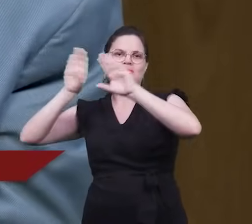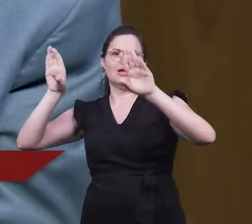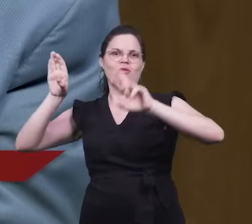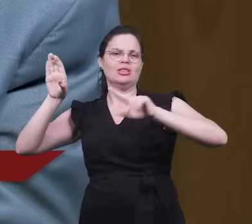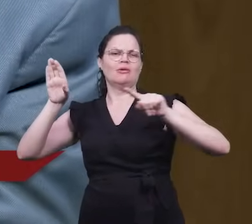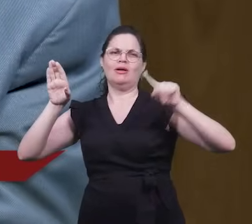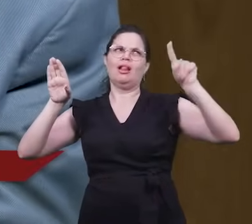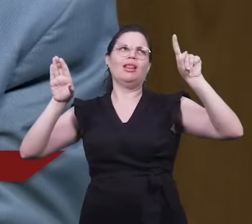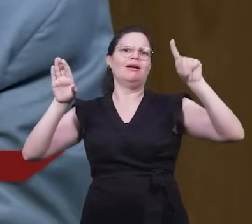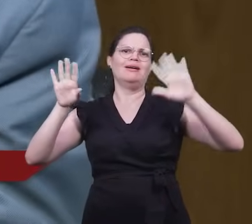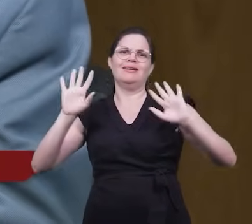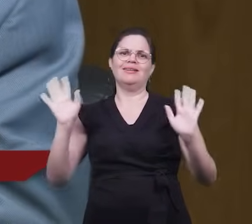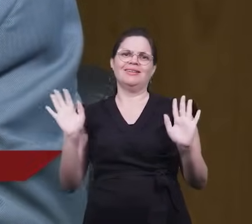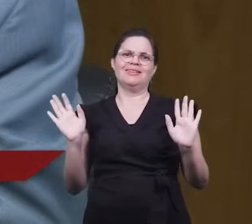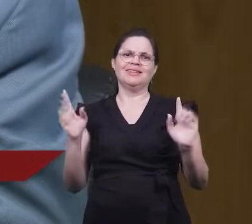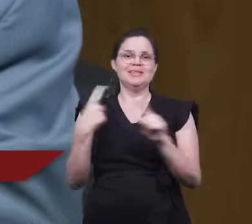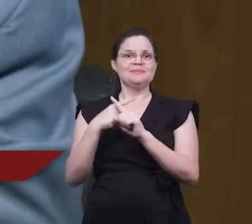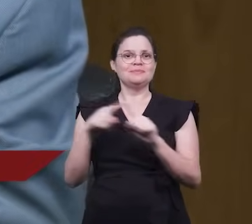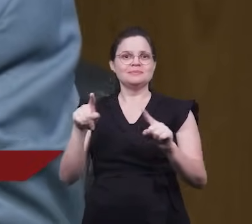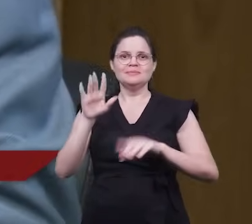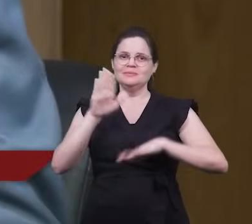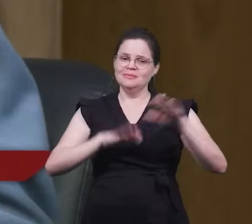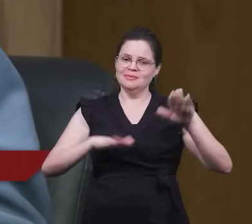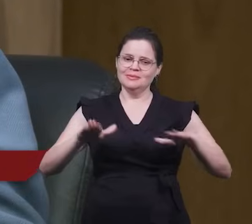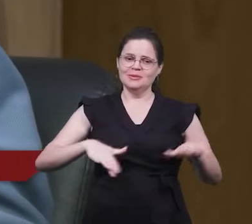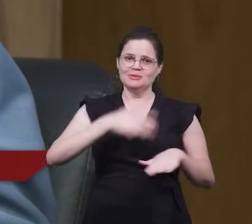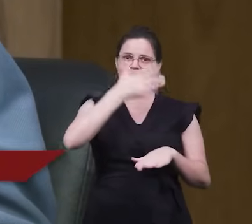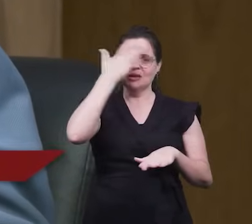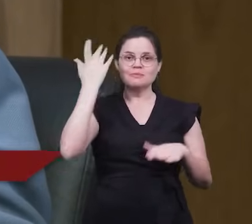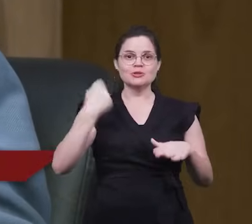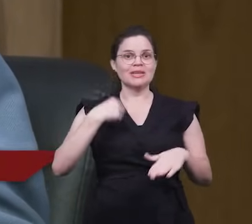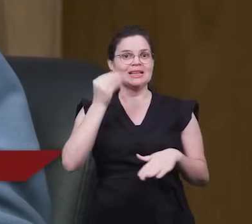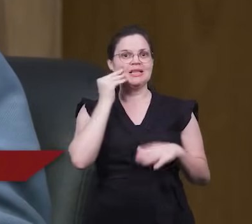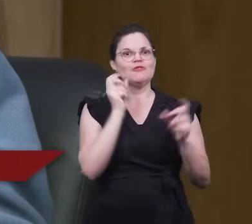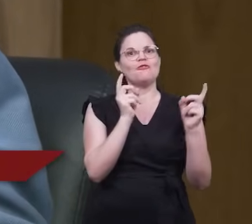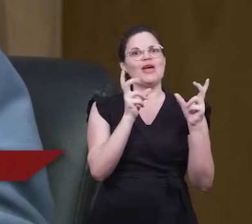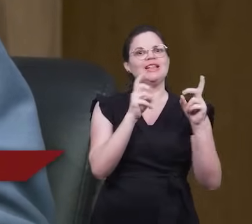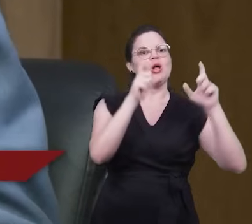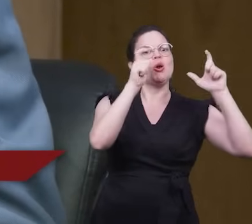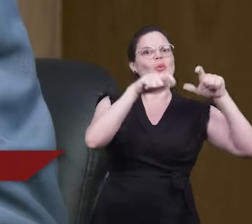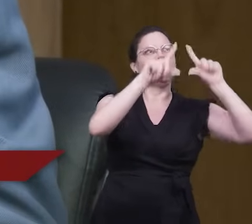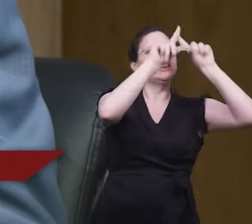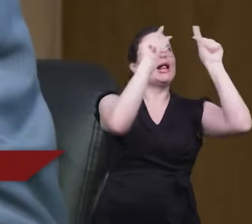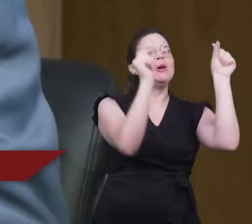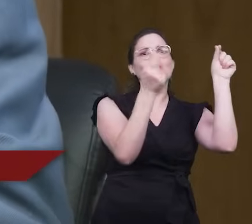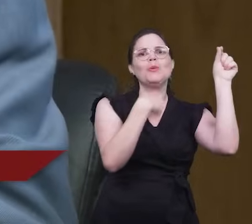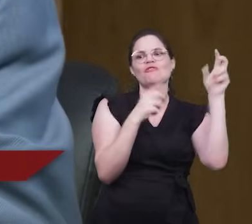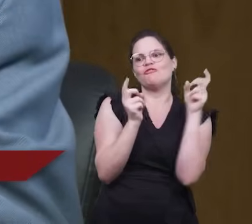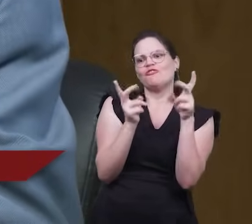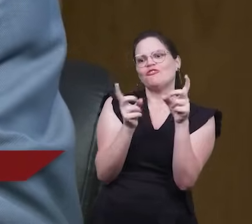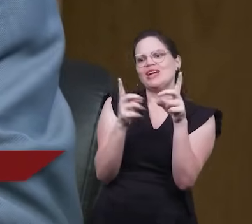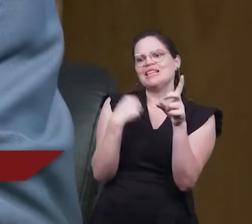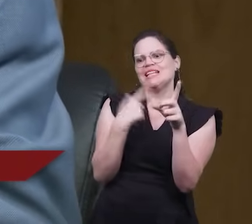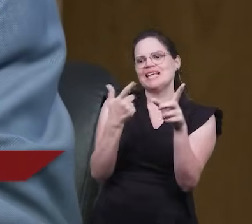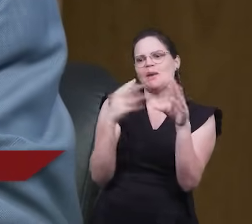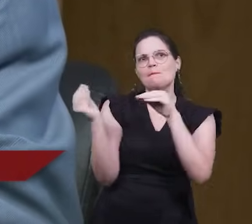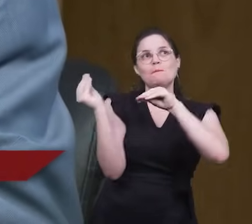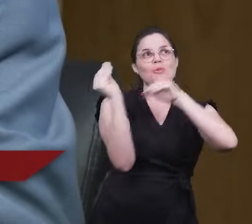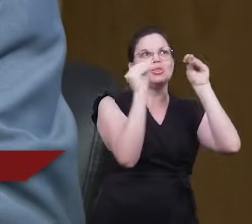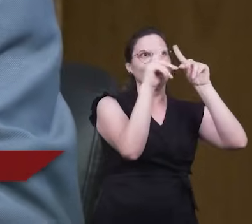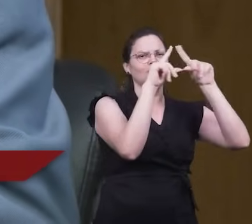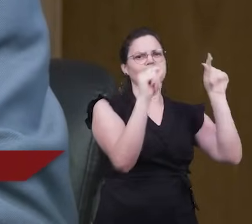homem, né? E alguns estão vendendo até lugar na Lua, né? Então, mas